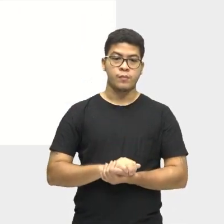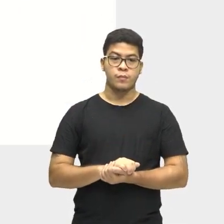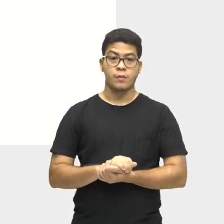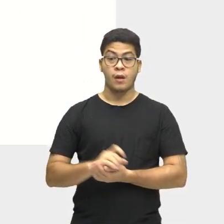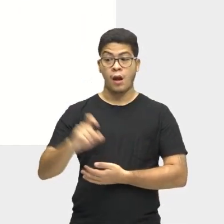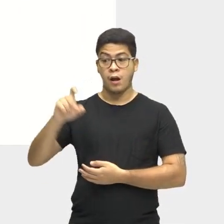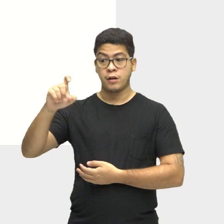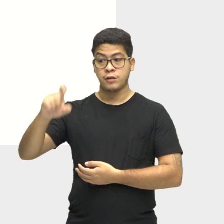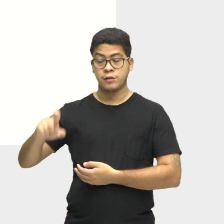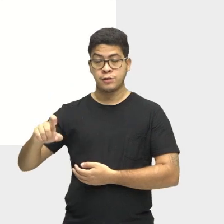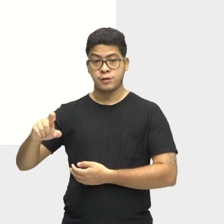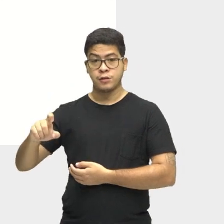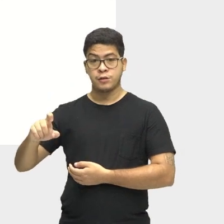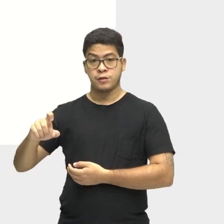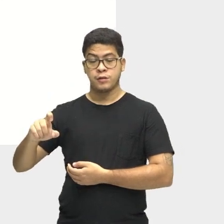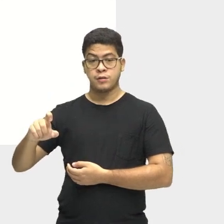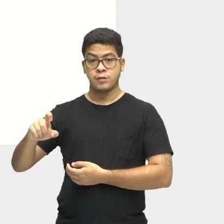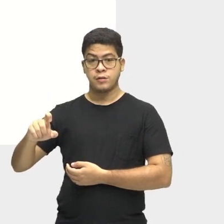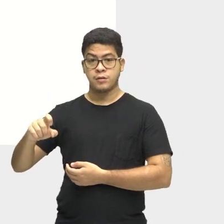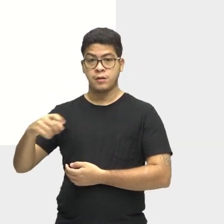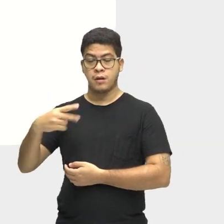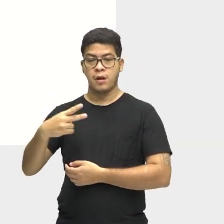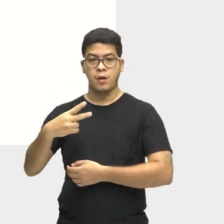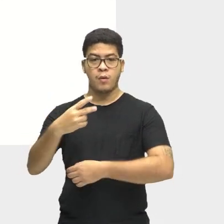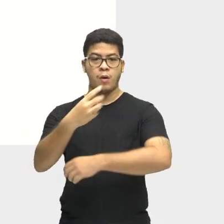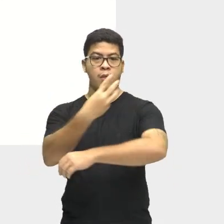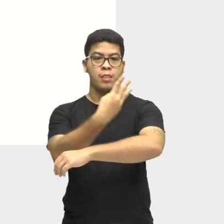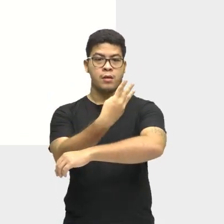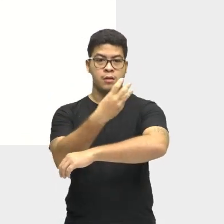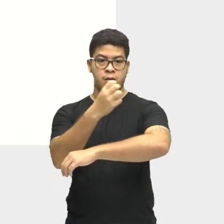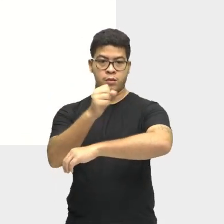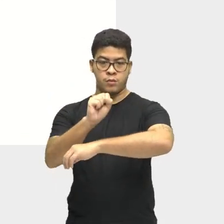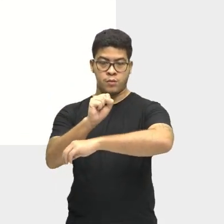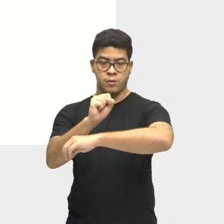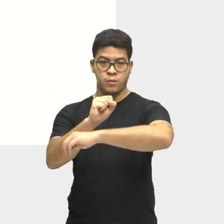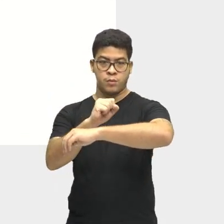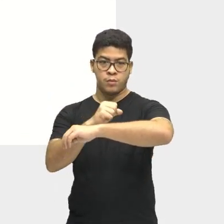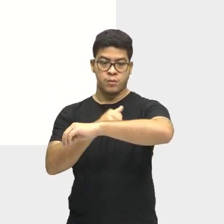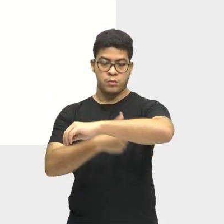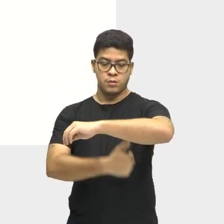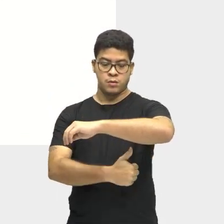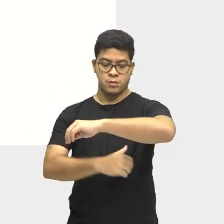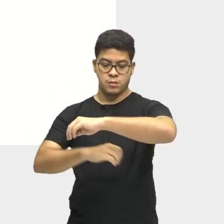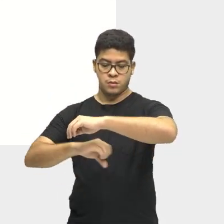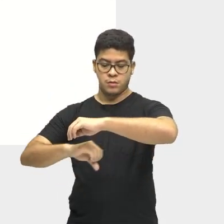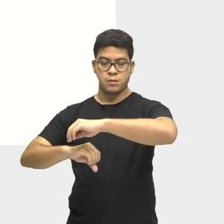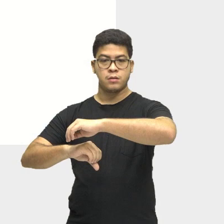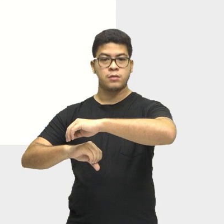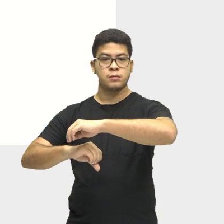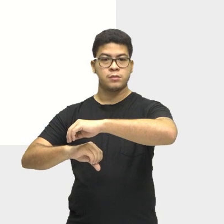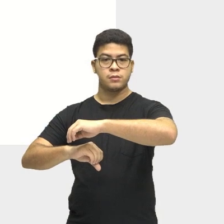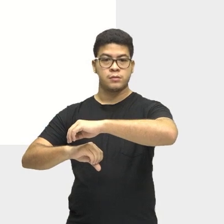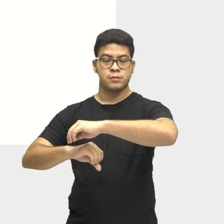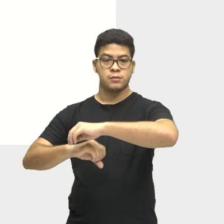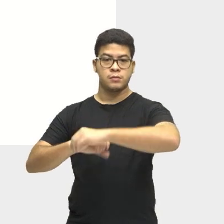Vamos aqui deixar o x sozinho. X igual a 38